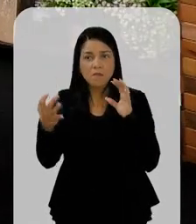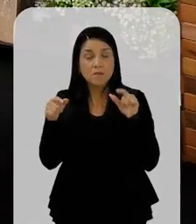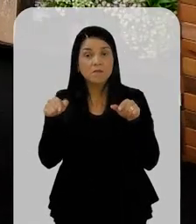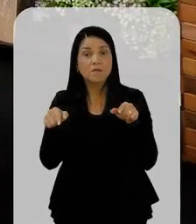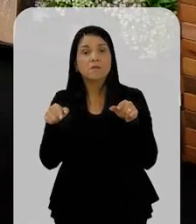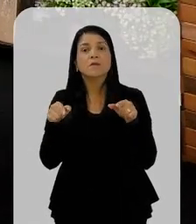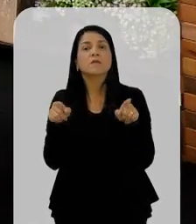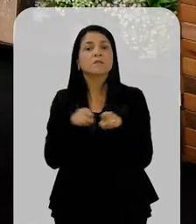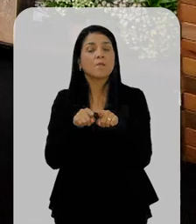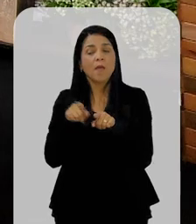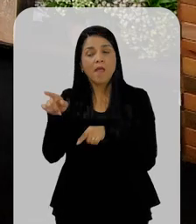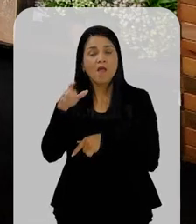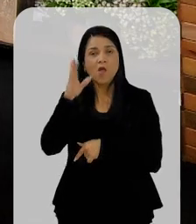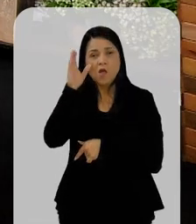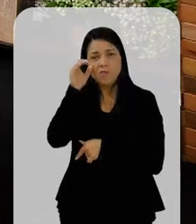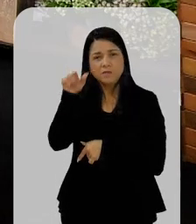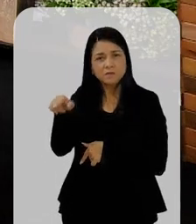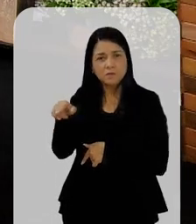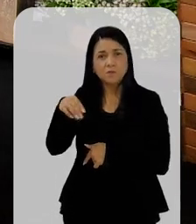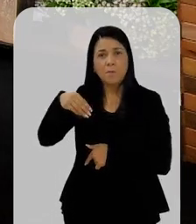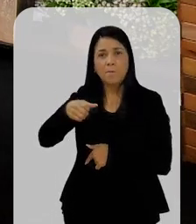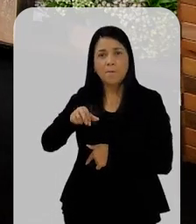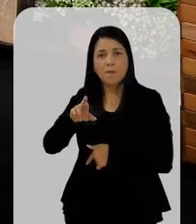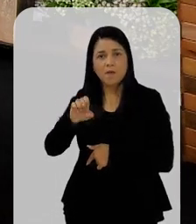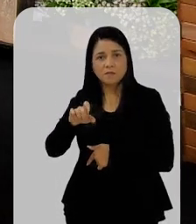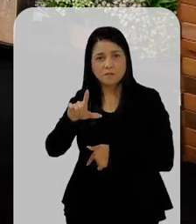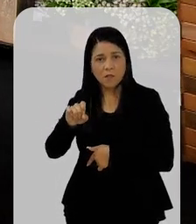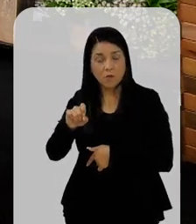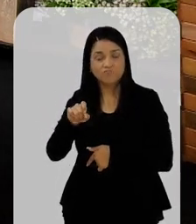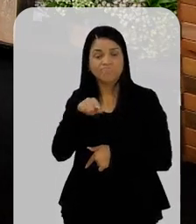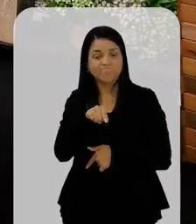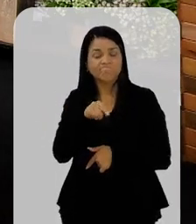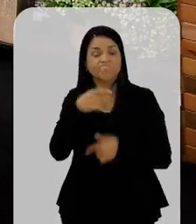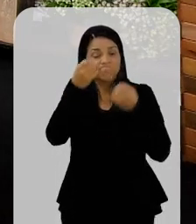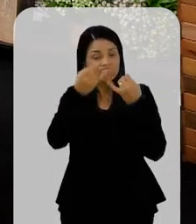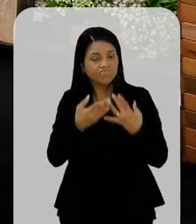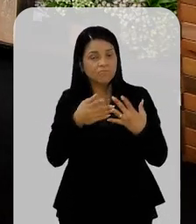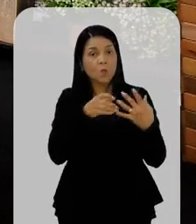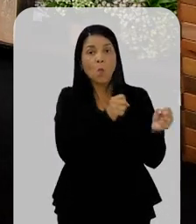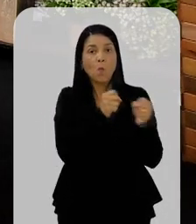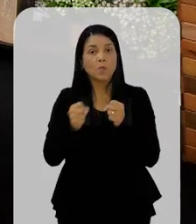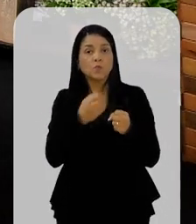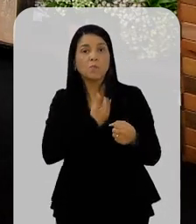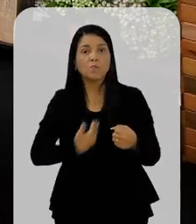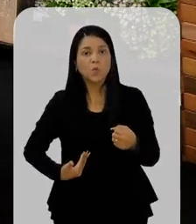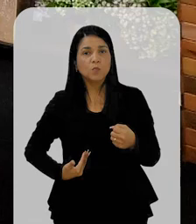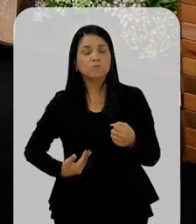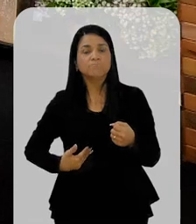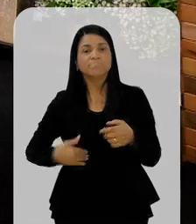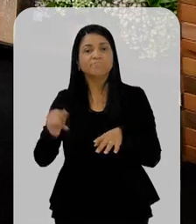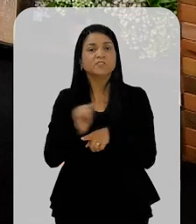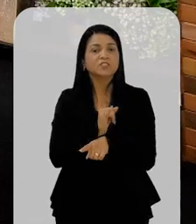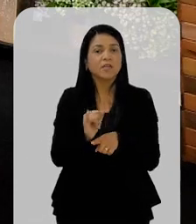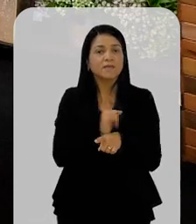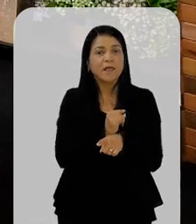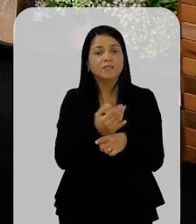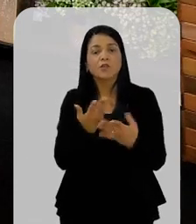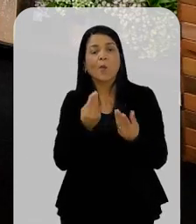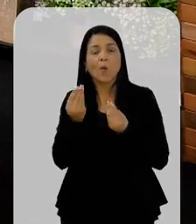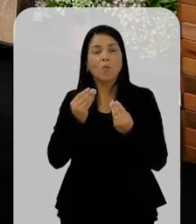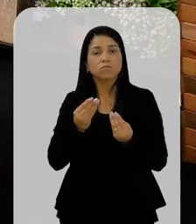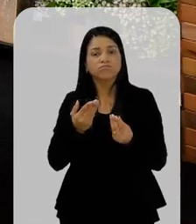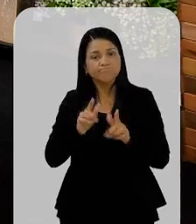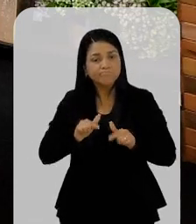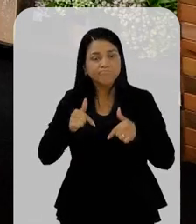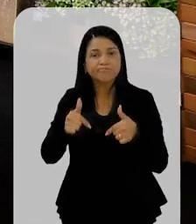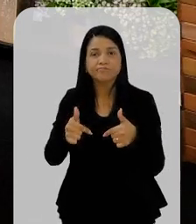climática e sobre essa observação que o Marcelo fez dessa forma do poder público encarar essa realidade, né? A